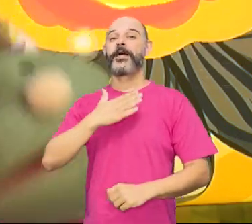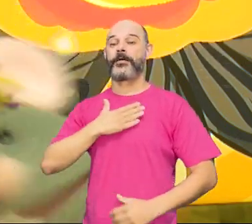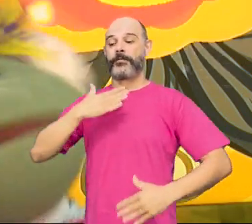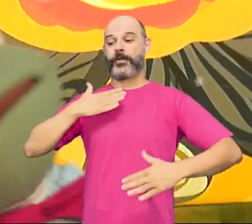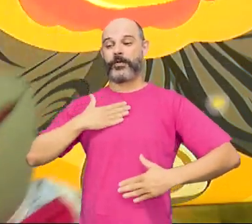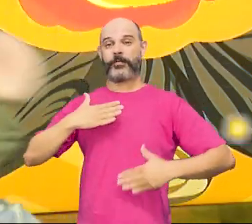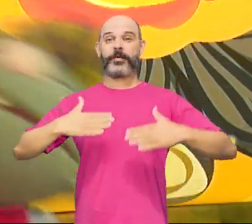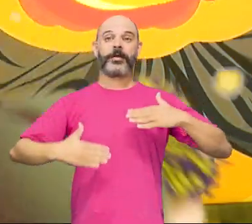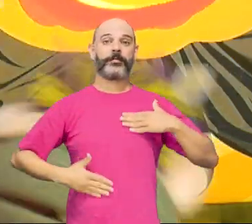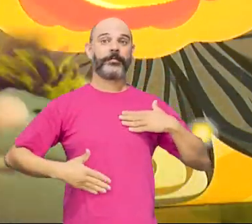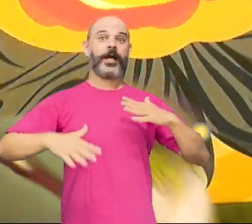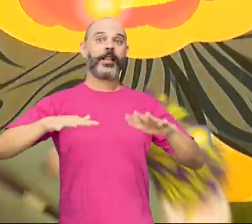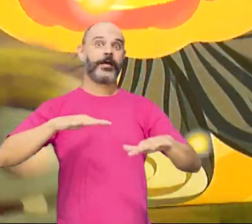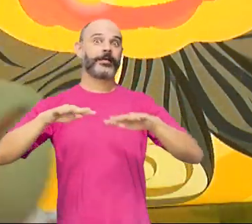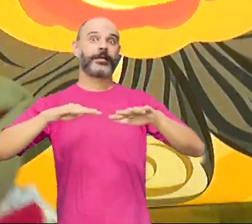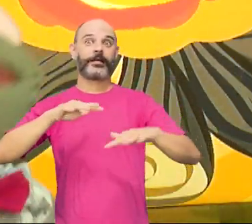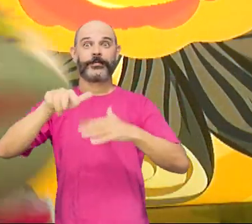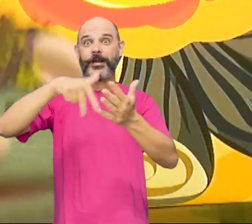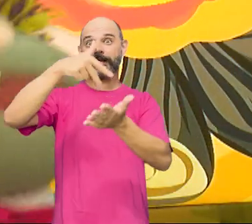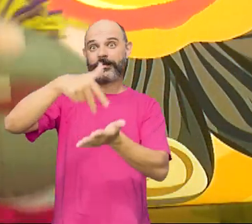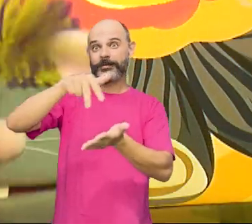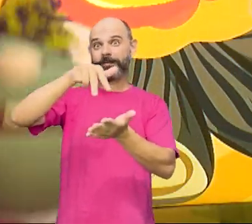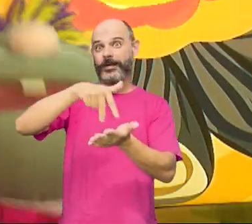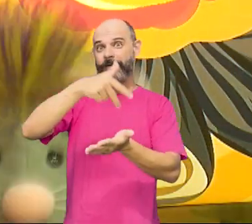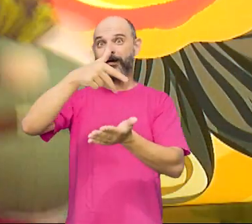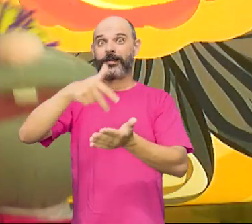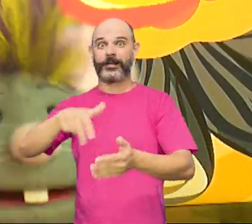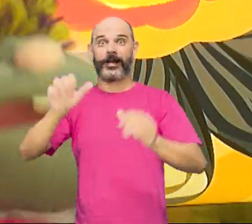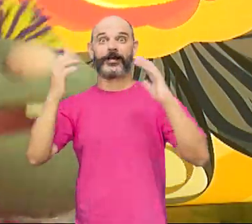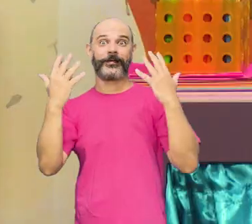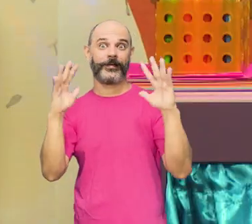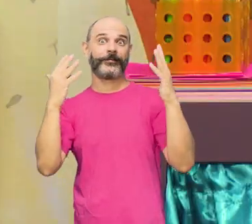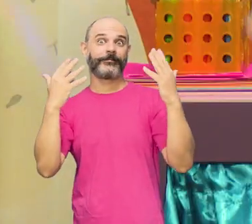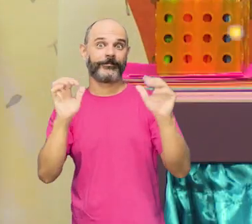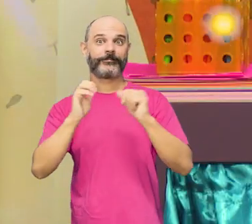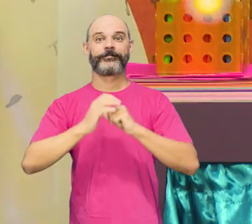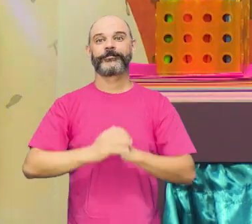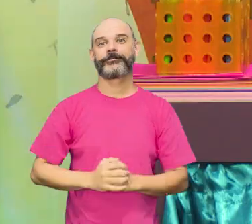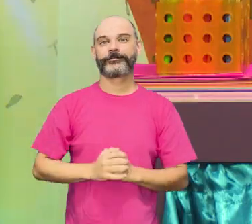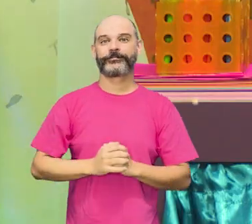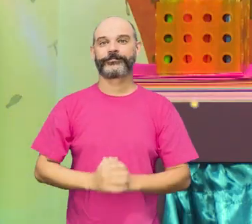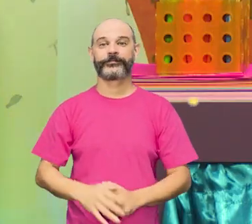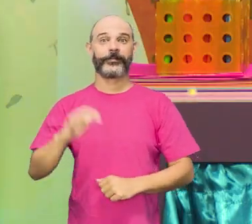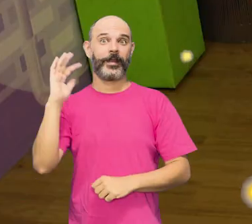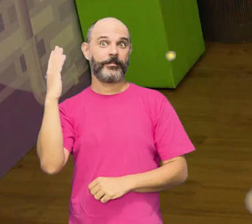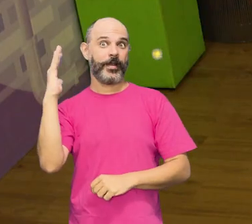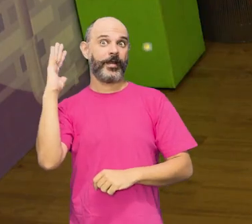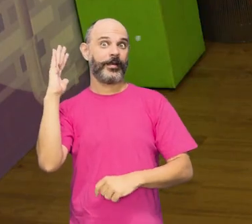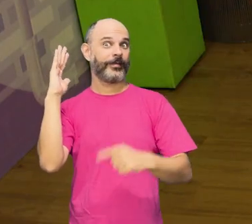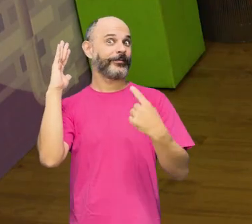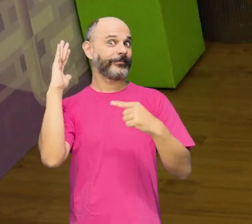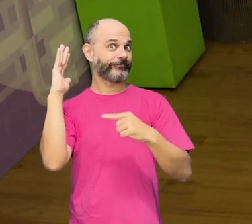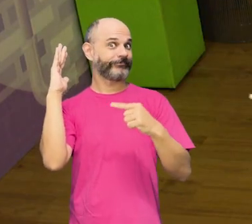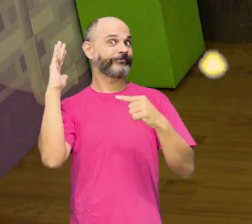Meu corpinho, ele balança, balança e balança, lá, lá, lá.